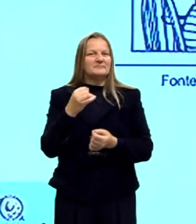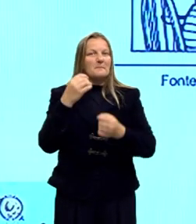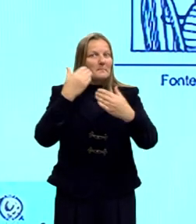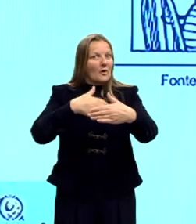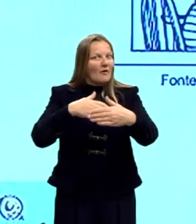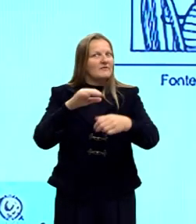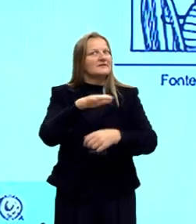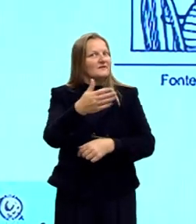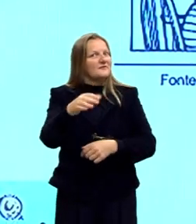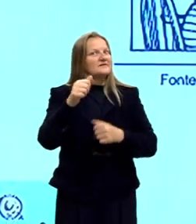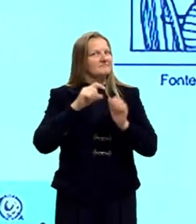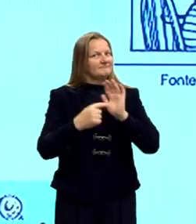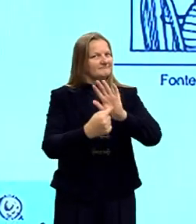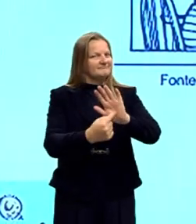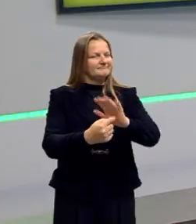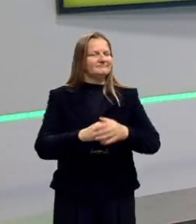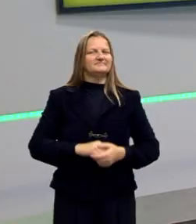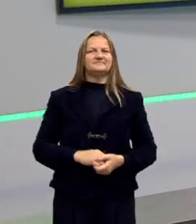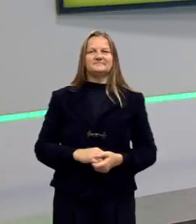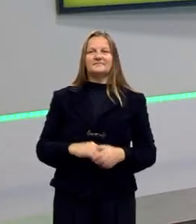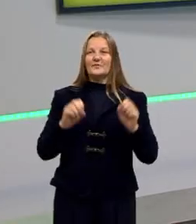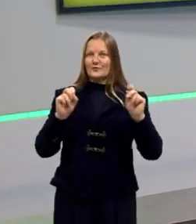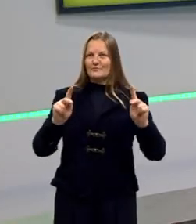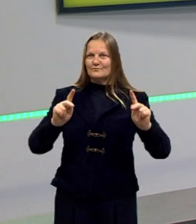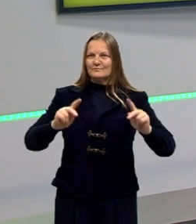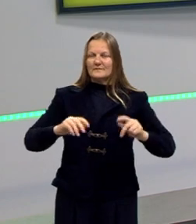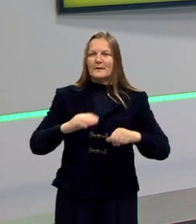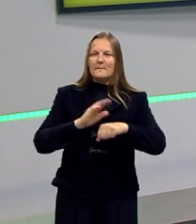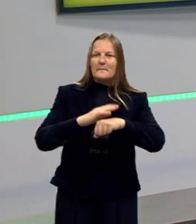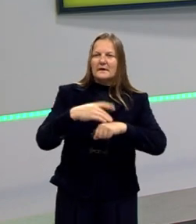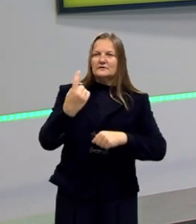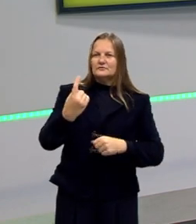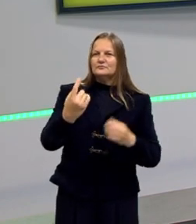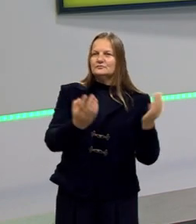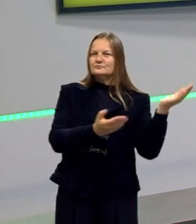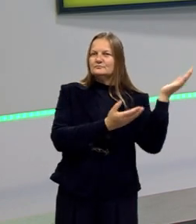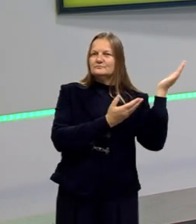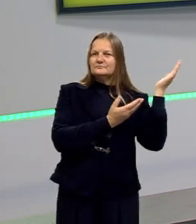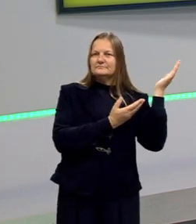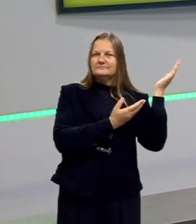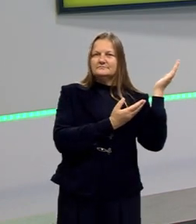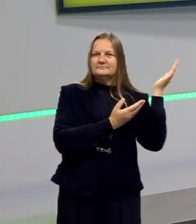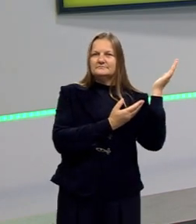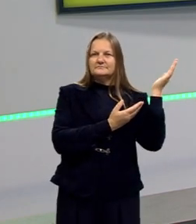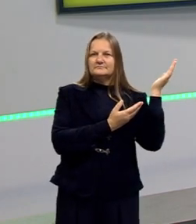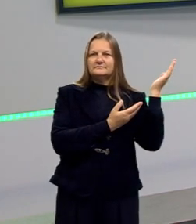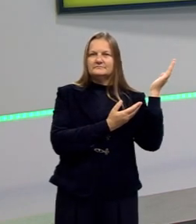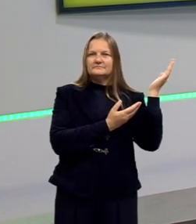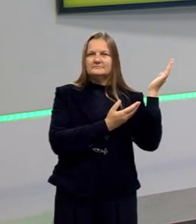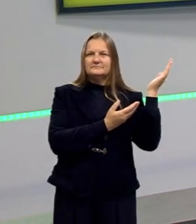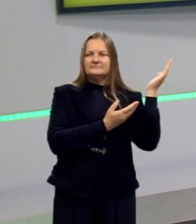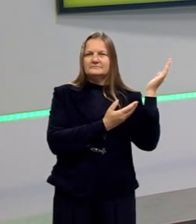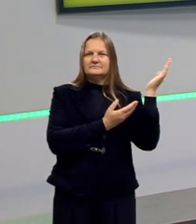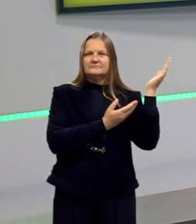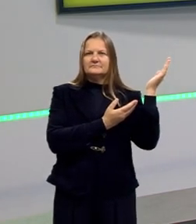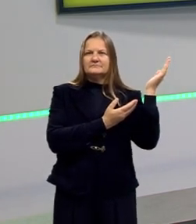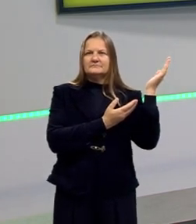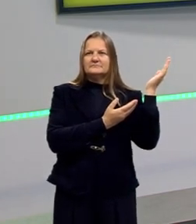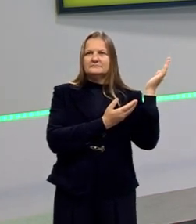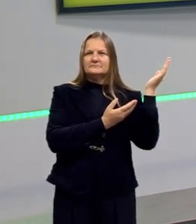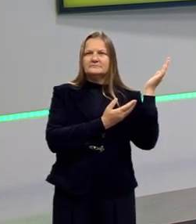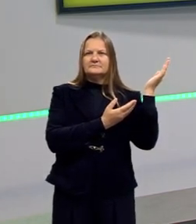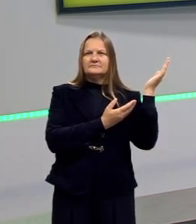aparecer na tua provinha tá a gurizada vamos ver aqui mais um slide Zinho rapidinho